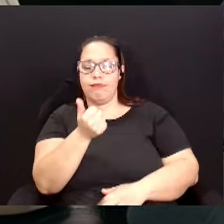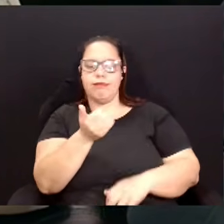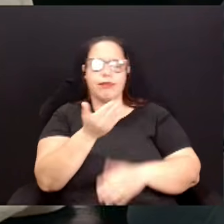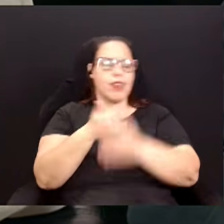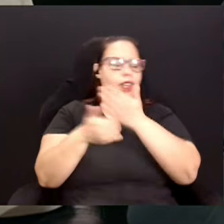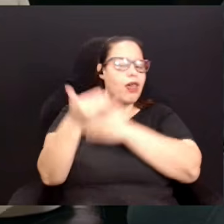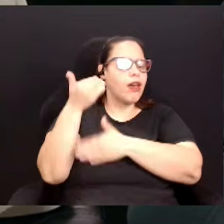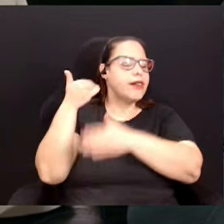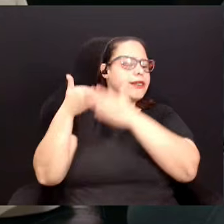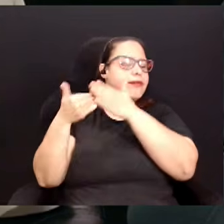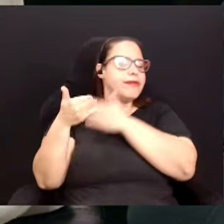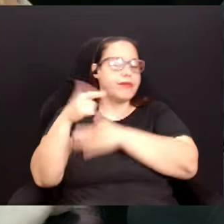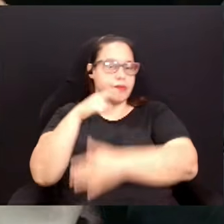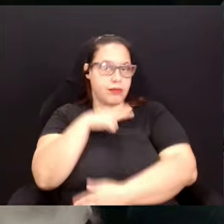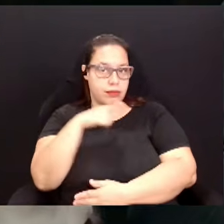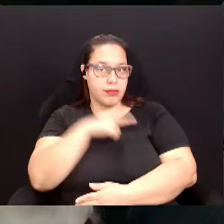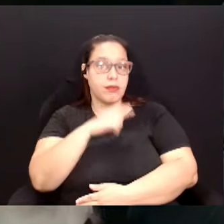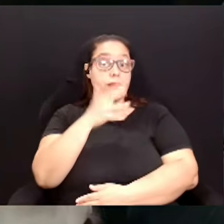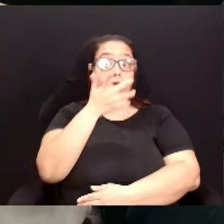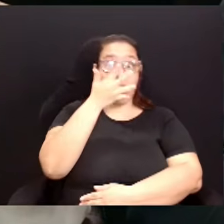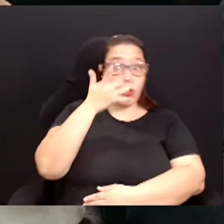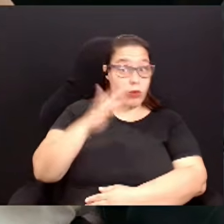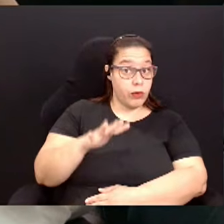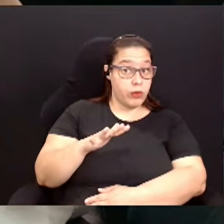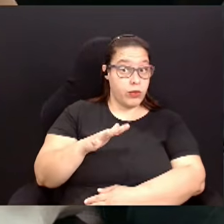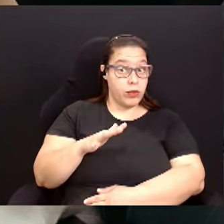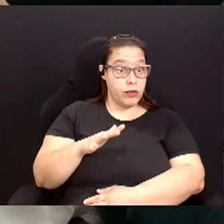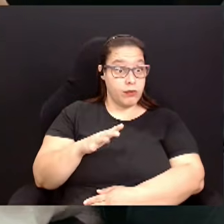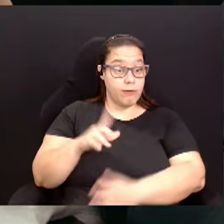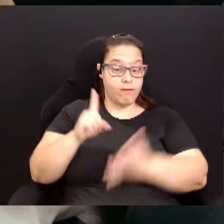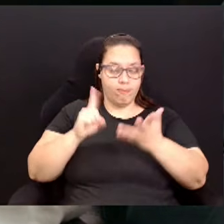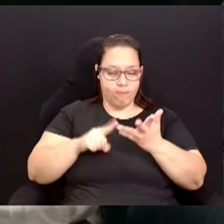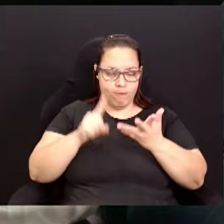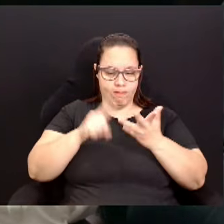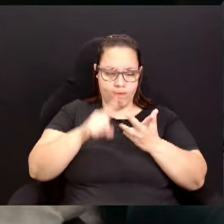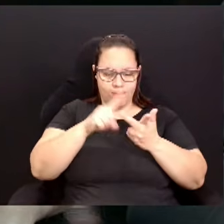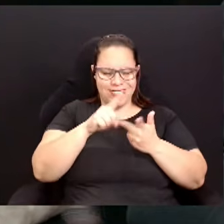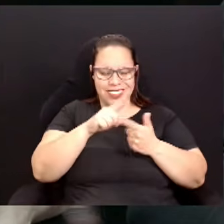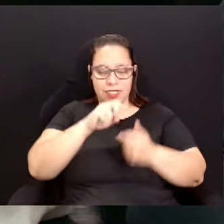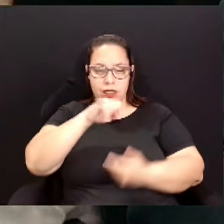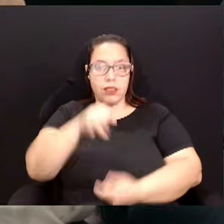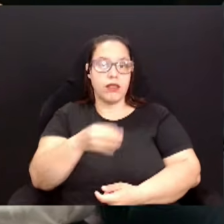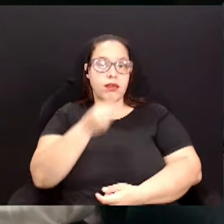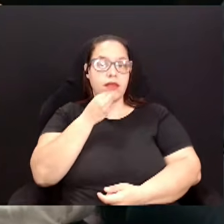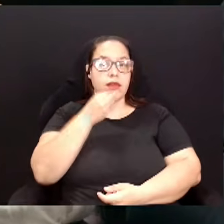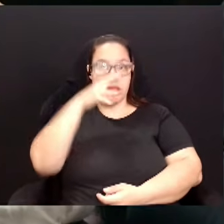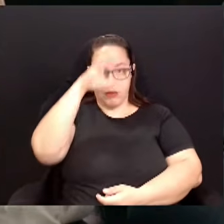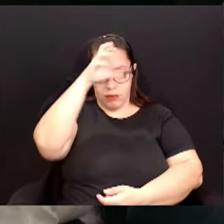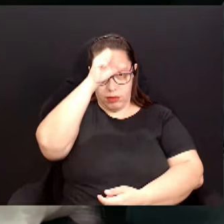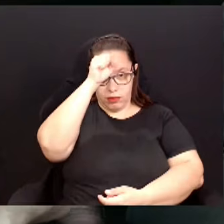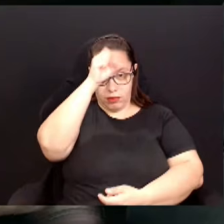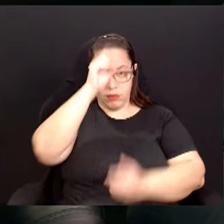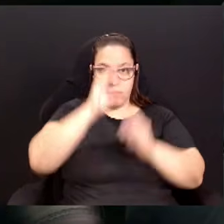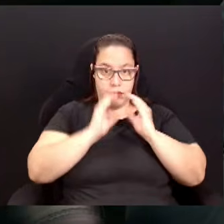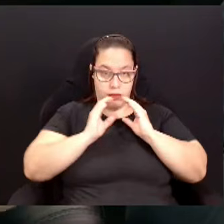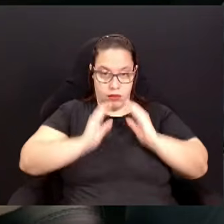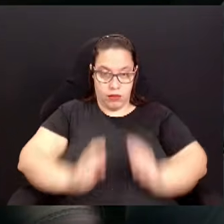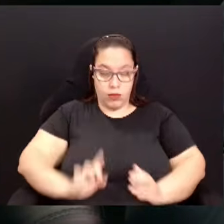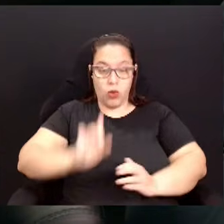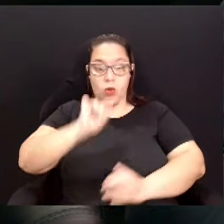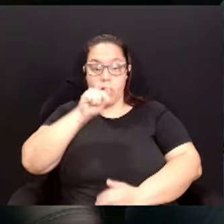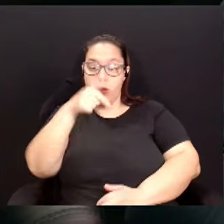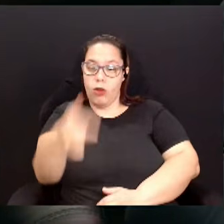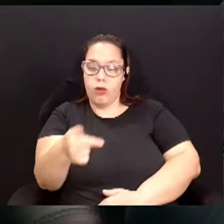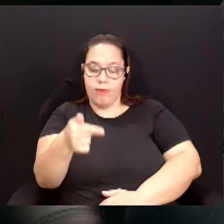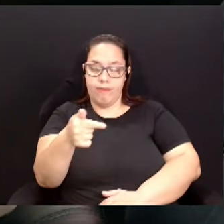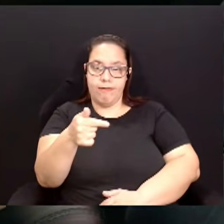tido, na infância, situações que me oportunizaram aprender sobre o comportamento do outro e